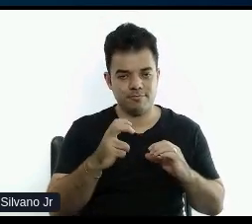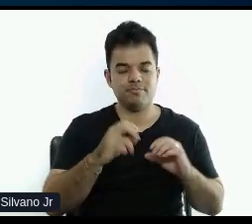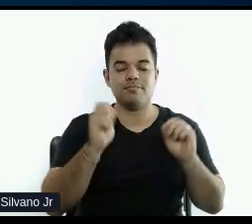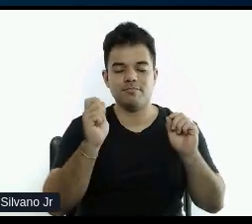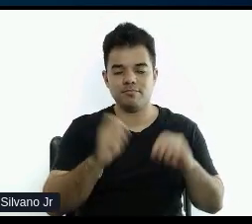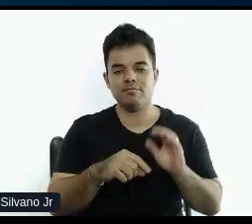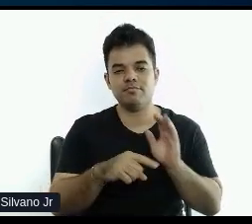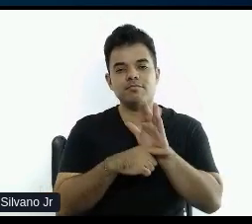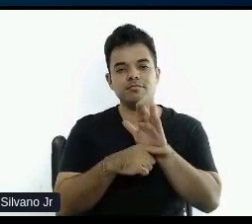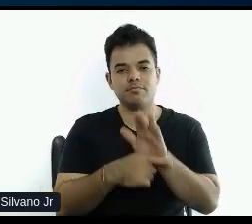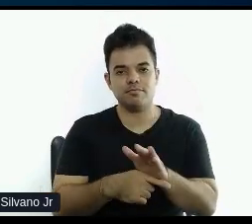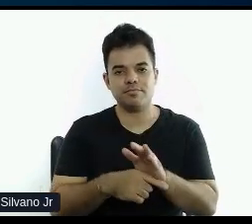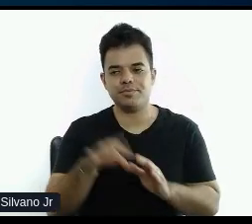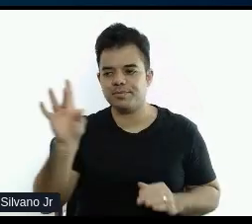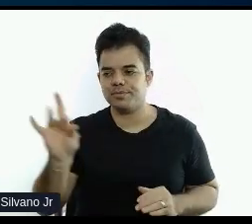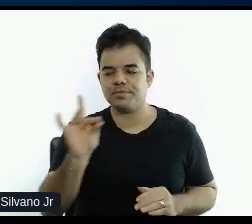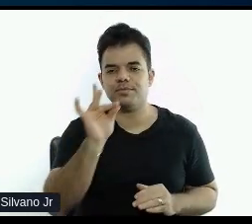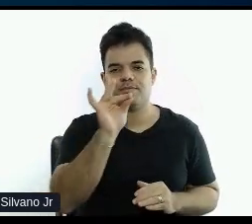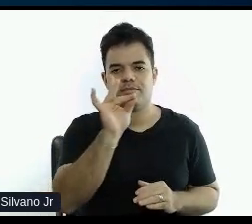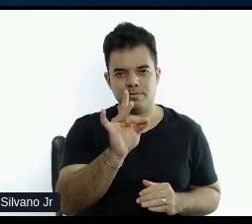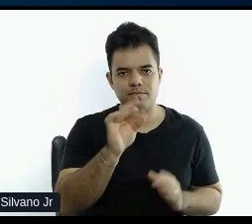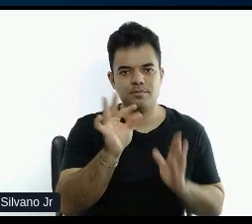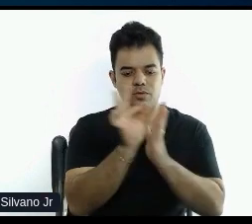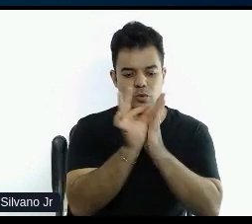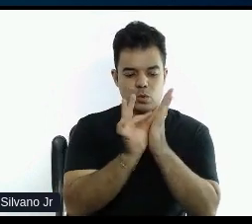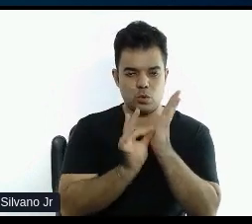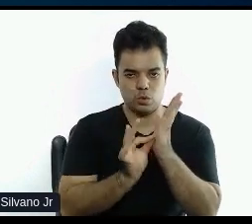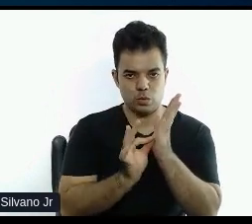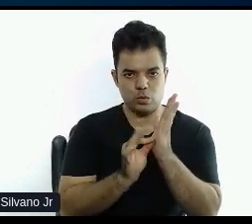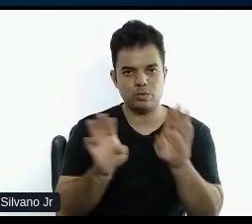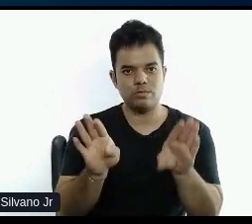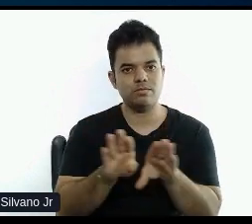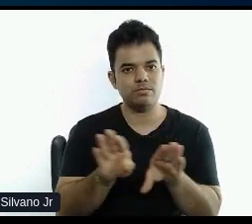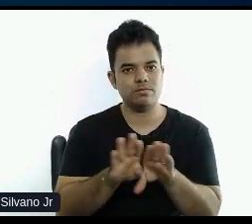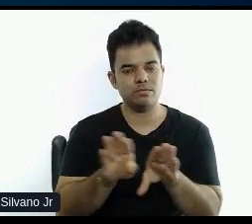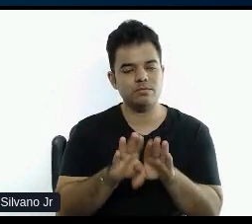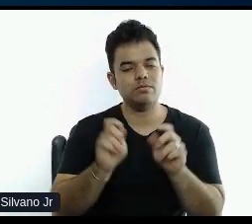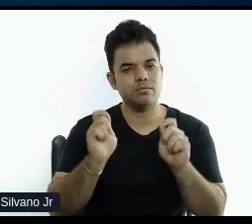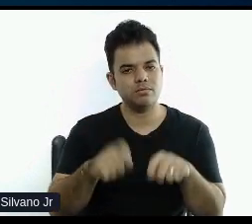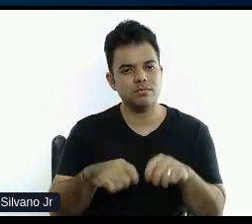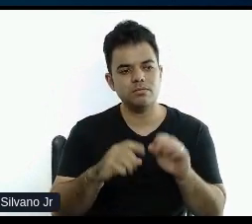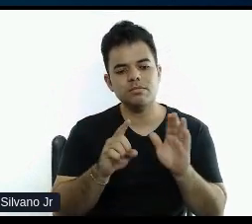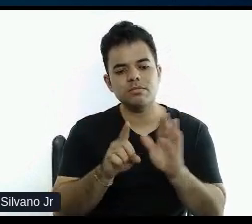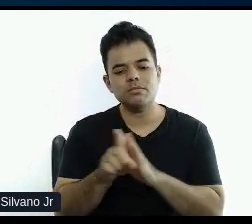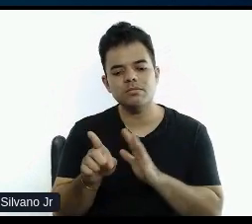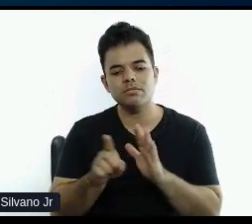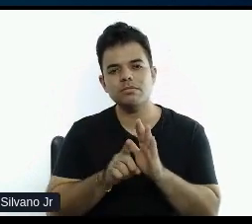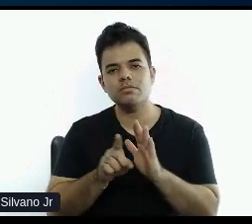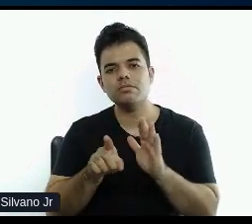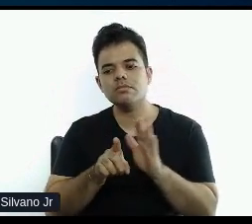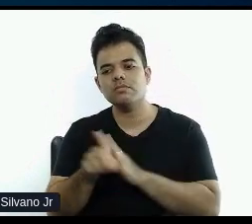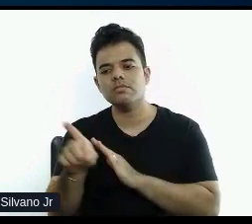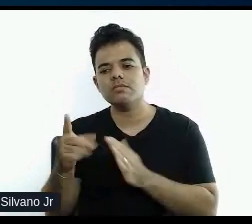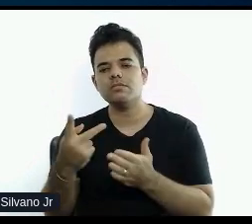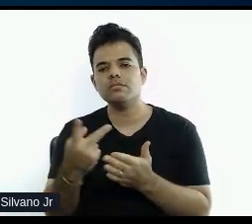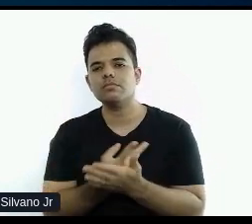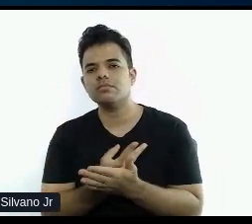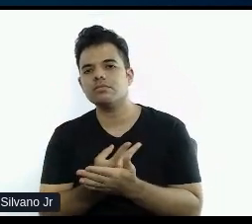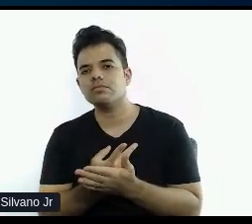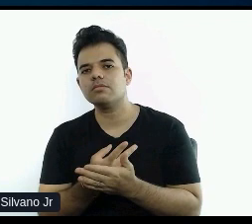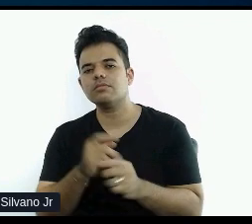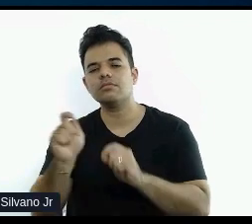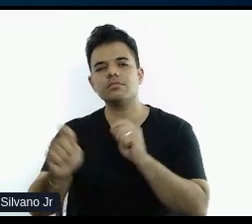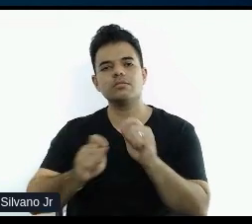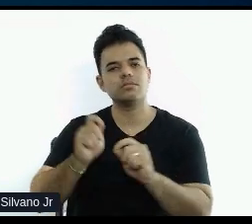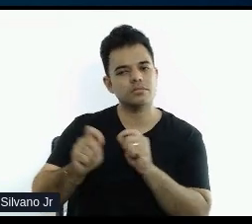o Ctrl+C, Ctrl+V vai ser do seu código na ferramenta, e você pode simplesmente perguntar o que é que tem de errado ali e começar a pedir ajuda a ela, para